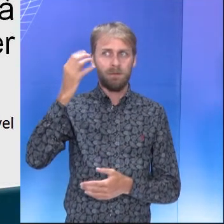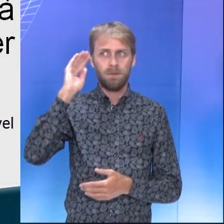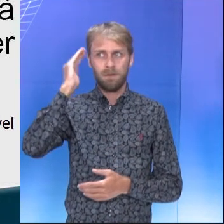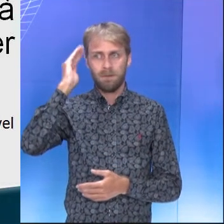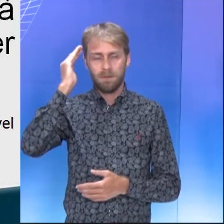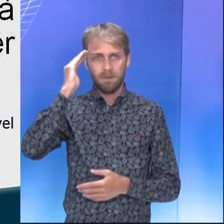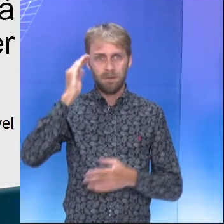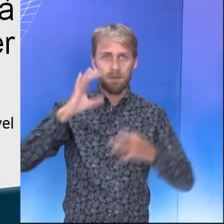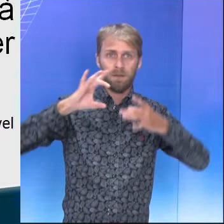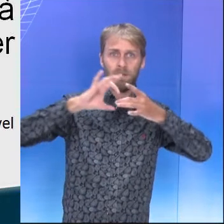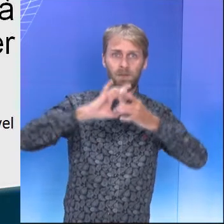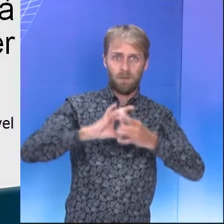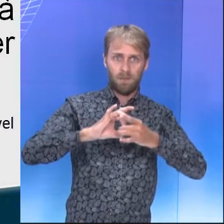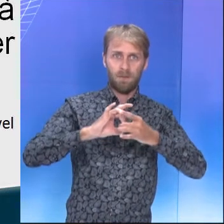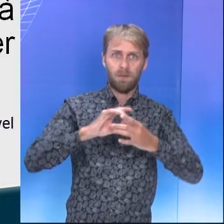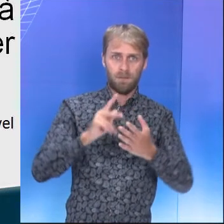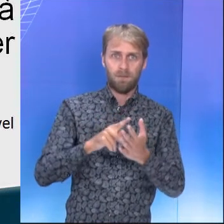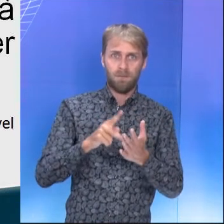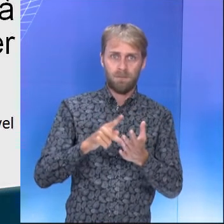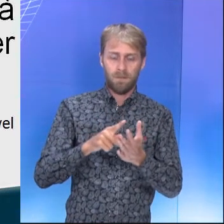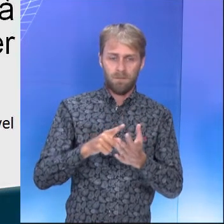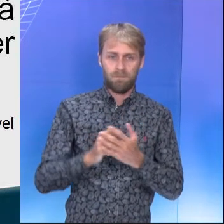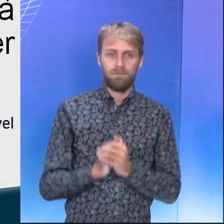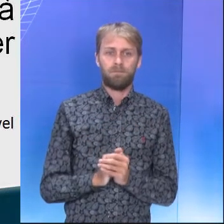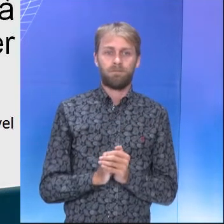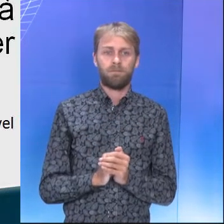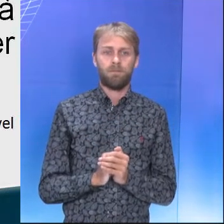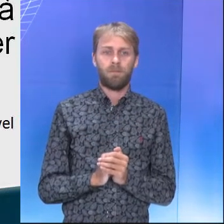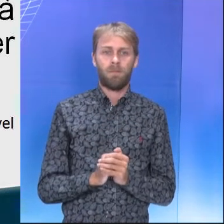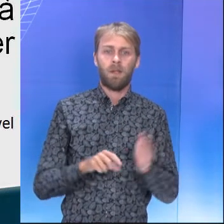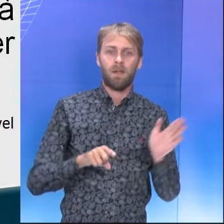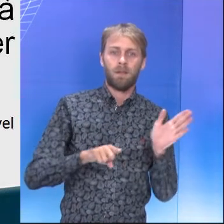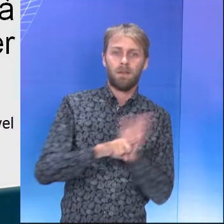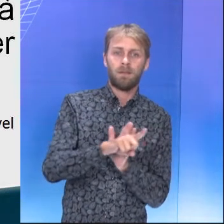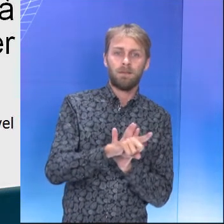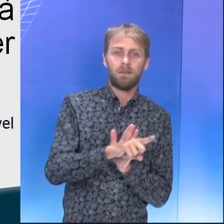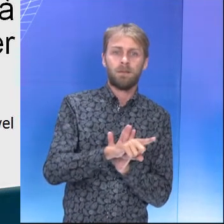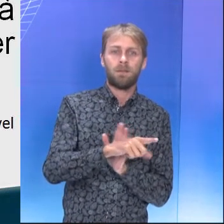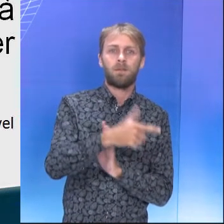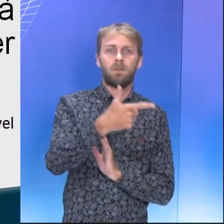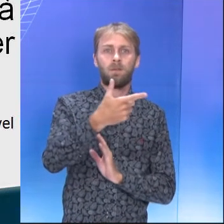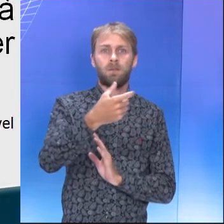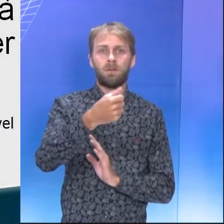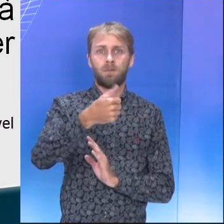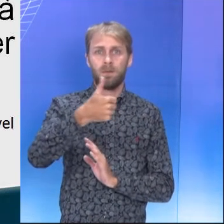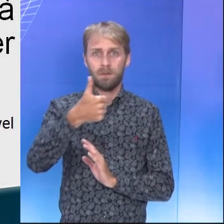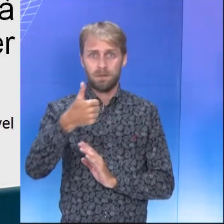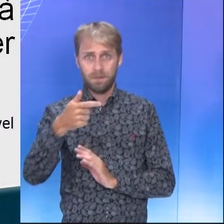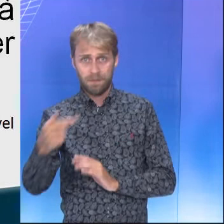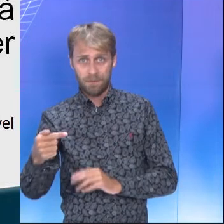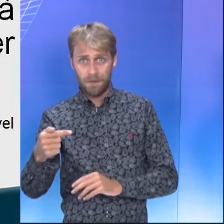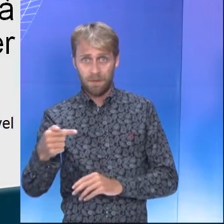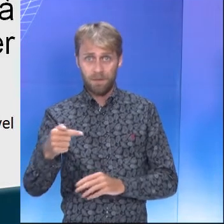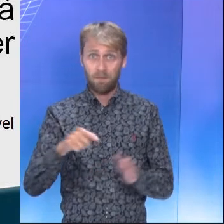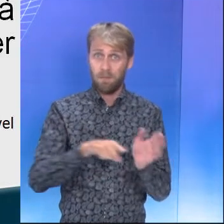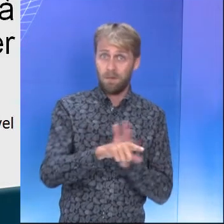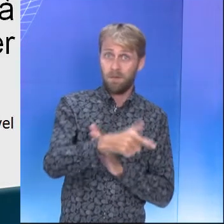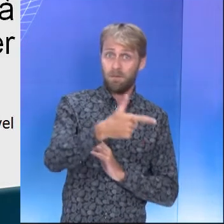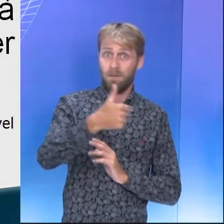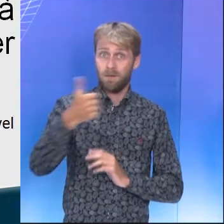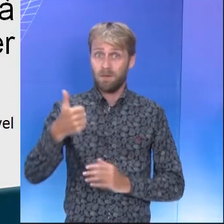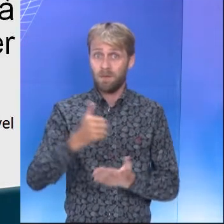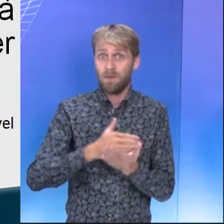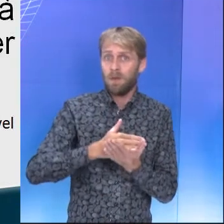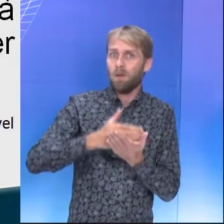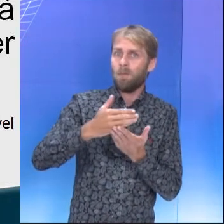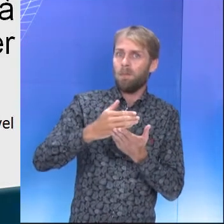o contexto dela, tá? Essa questão ela caiu em 2017, era a questão do 21, e ela começa com